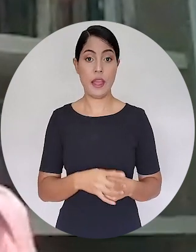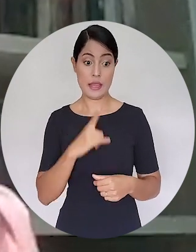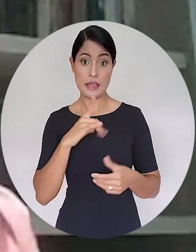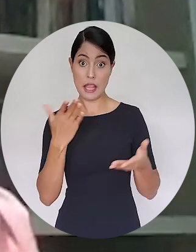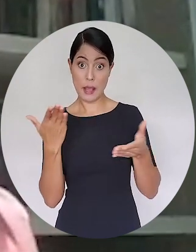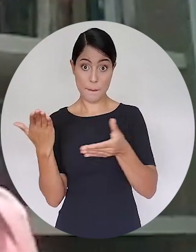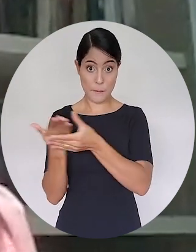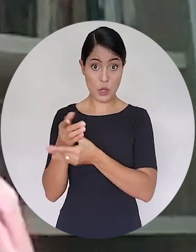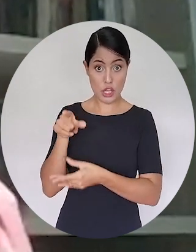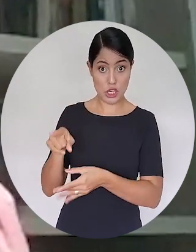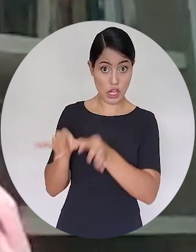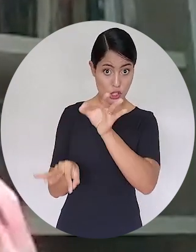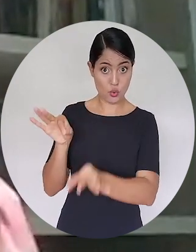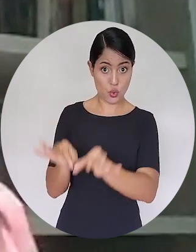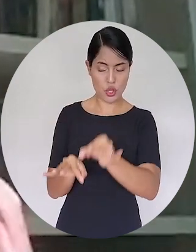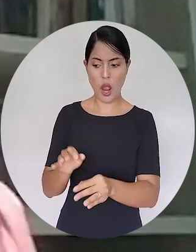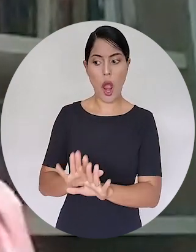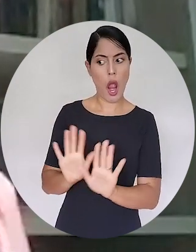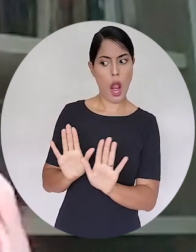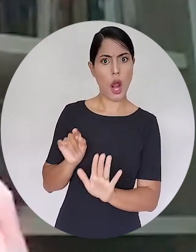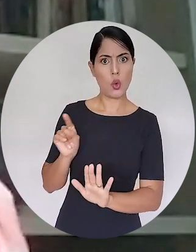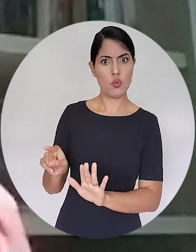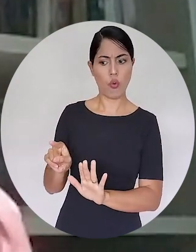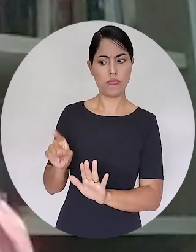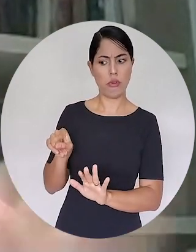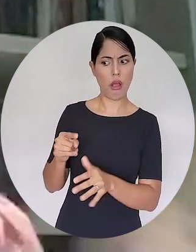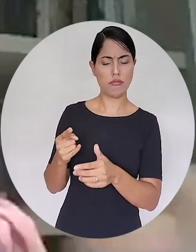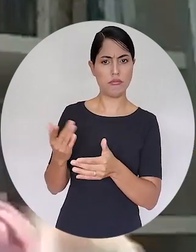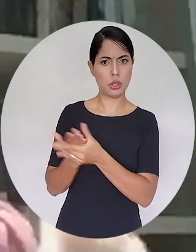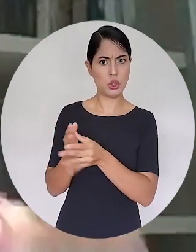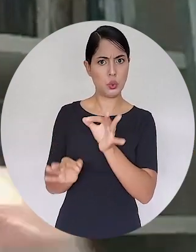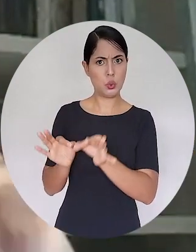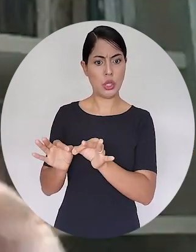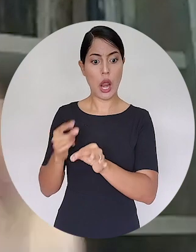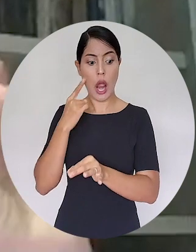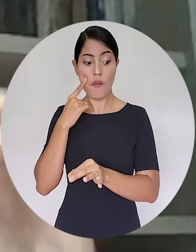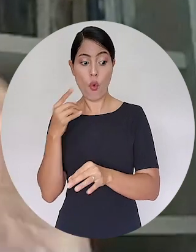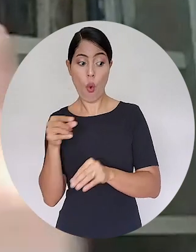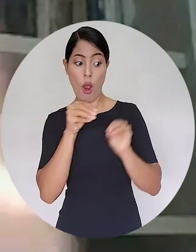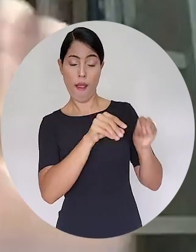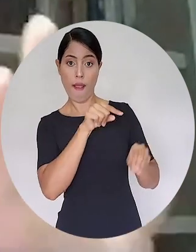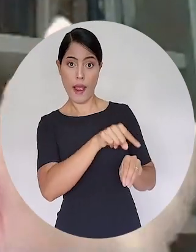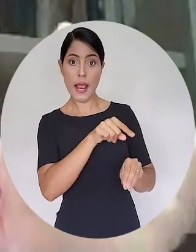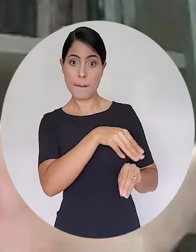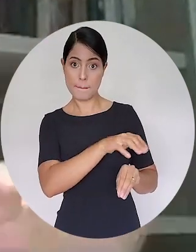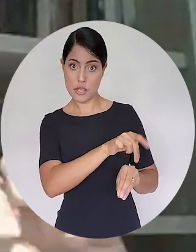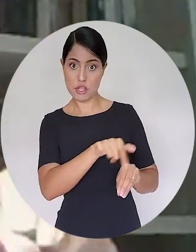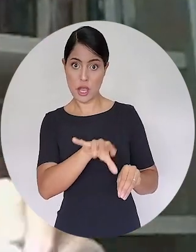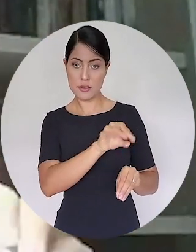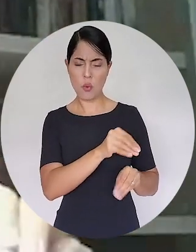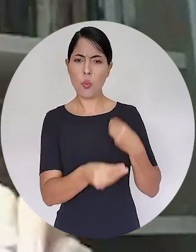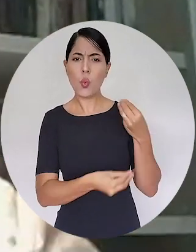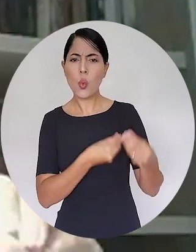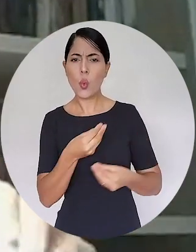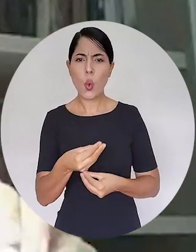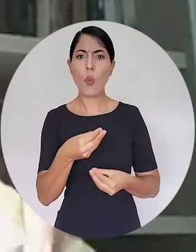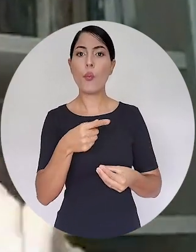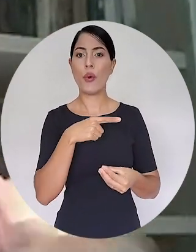um processo judicial, falar, então, eu não vou resolver pelo processo judicial, eu vou levar para a mediação. A gente pensa numa mediação